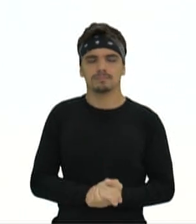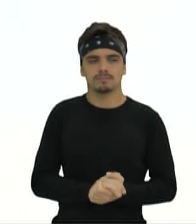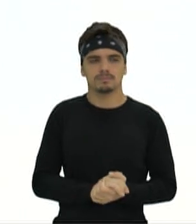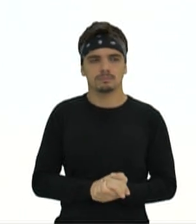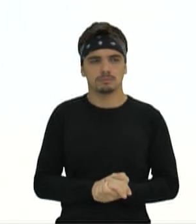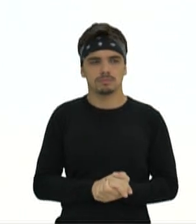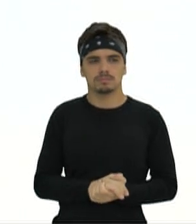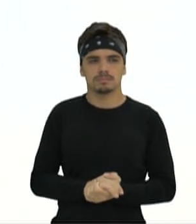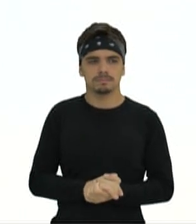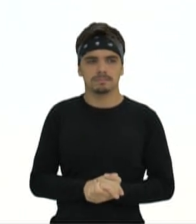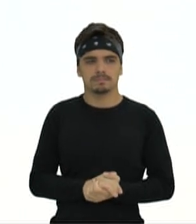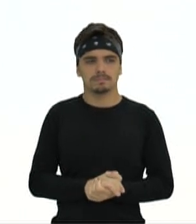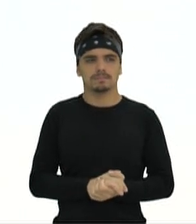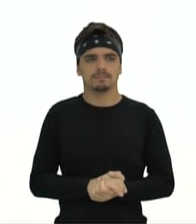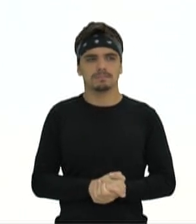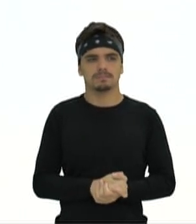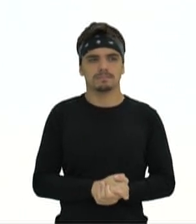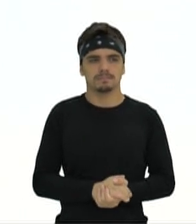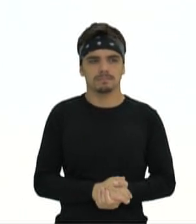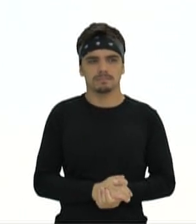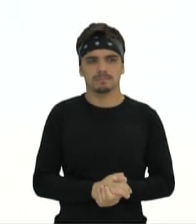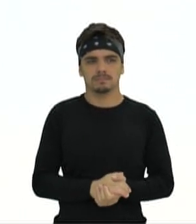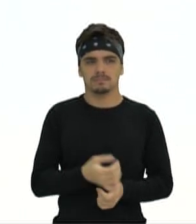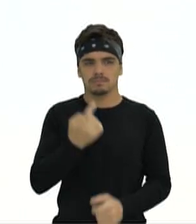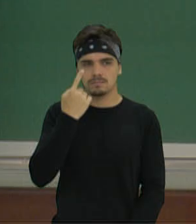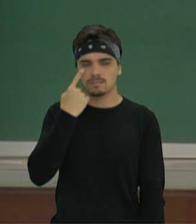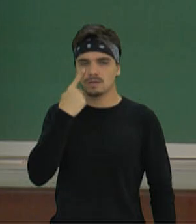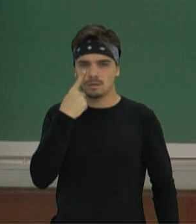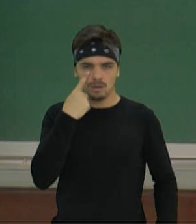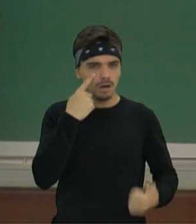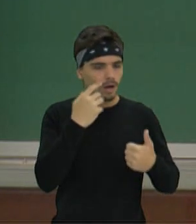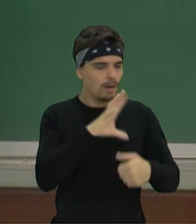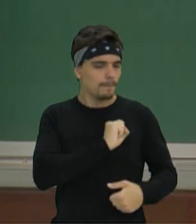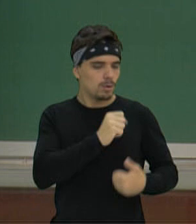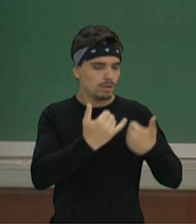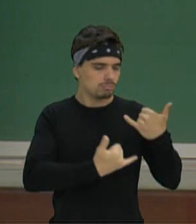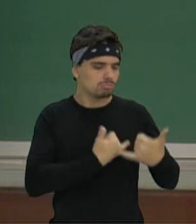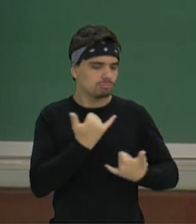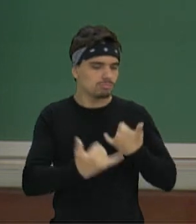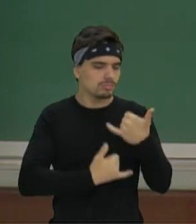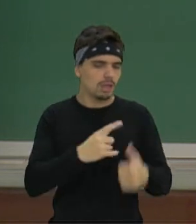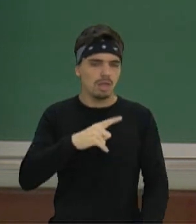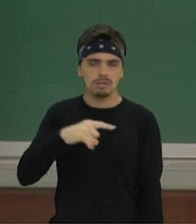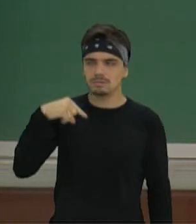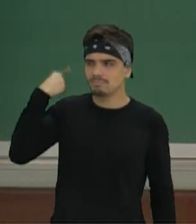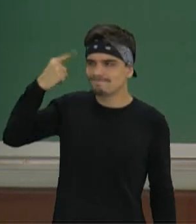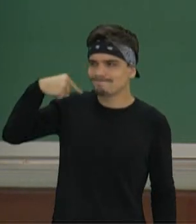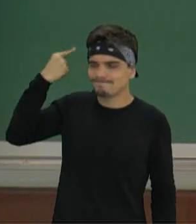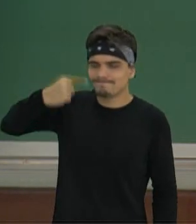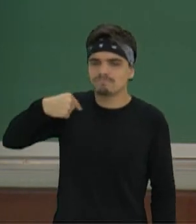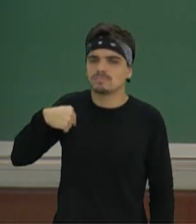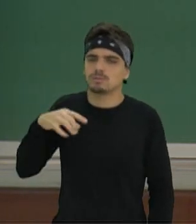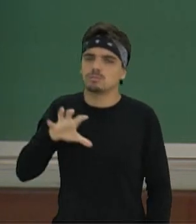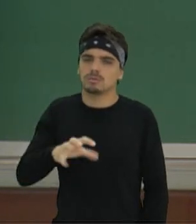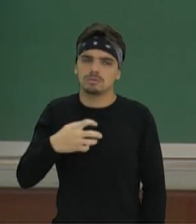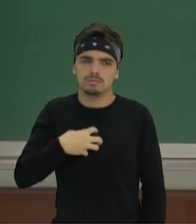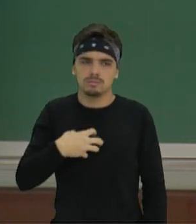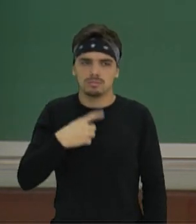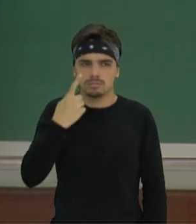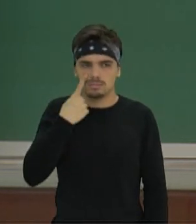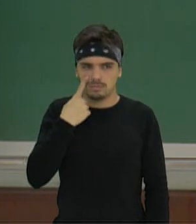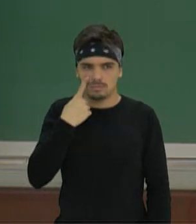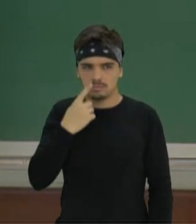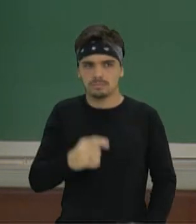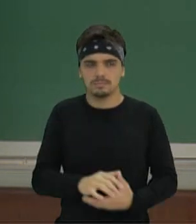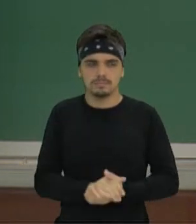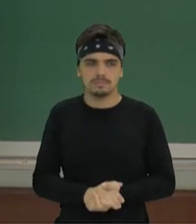game that freaks me out. O amor é um jogo que me enlouquece. Então, estamos falando de um sentimento, de uma coisa. Por isso que vai ser o that. O who é